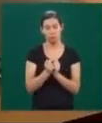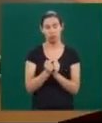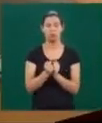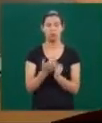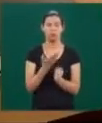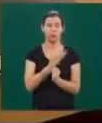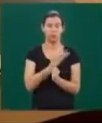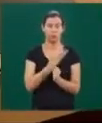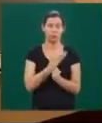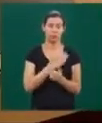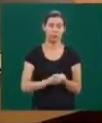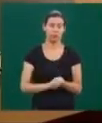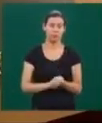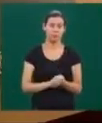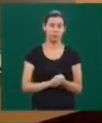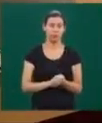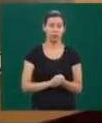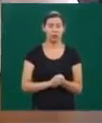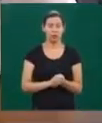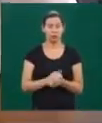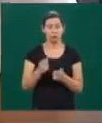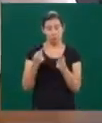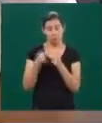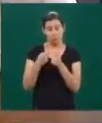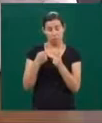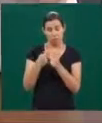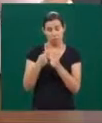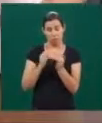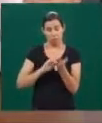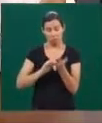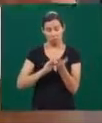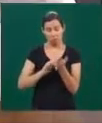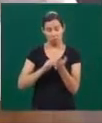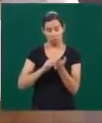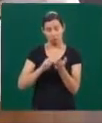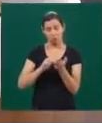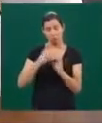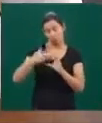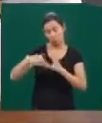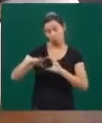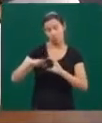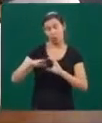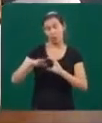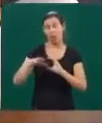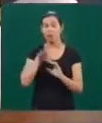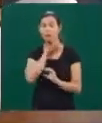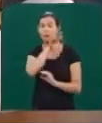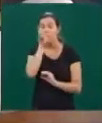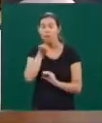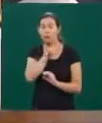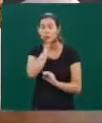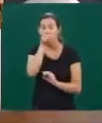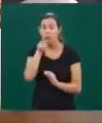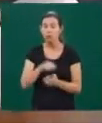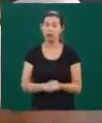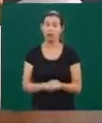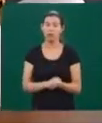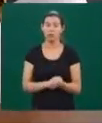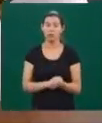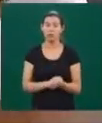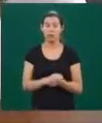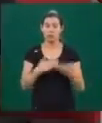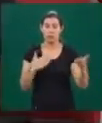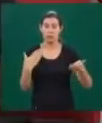escreva mensagens de texto que são replicadas na voz do robozinho. Na troca, podem vir informações importantes